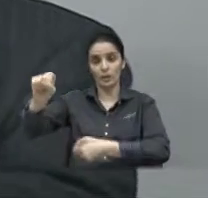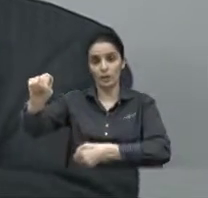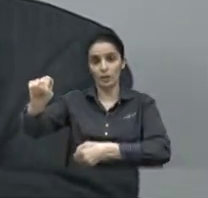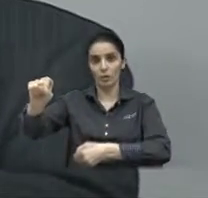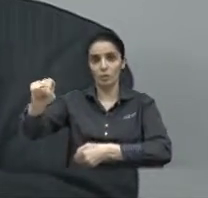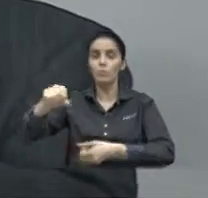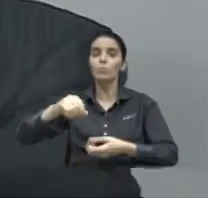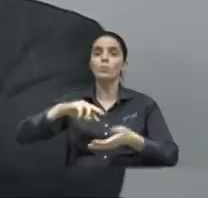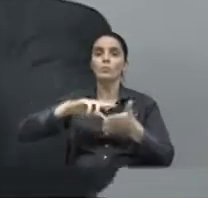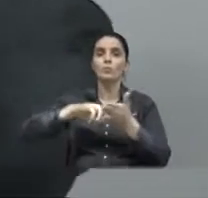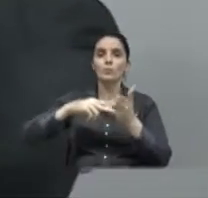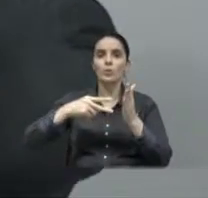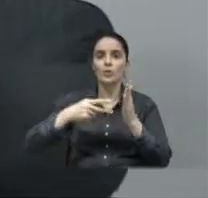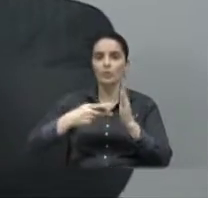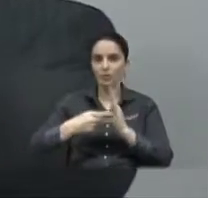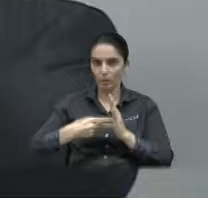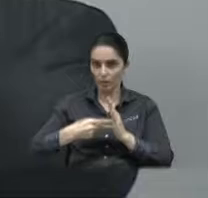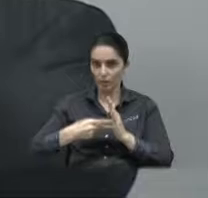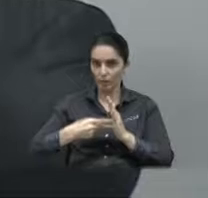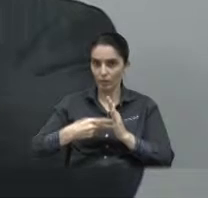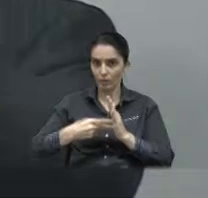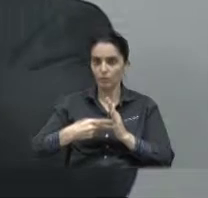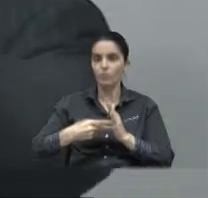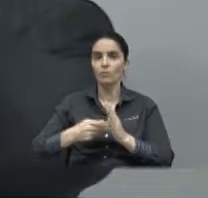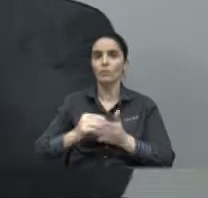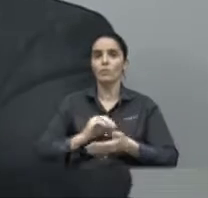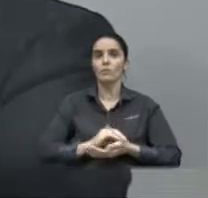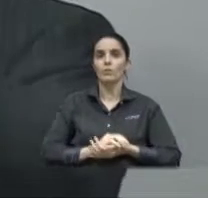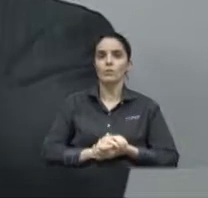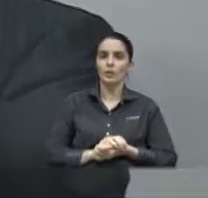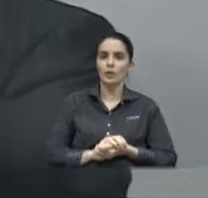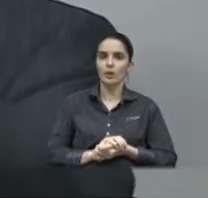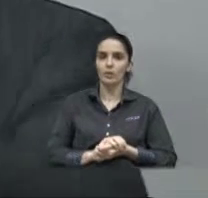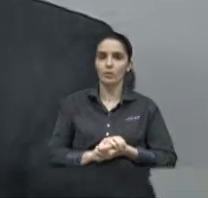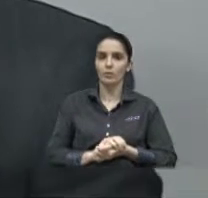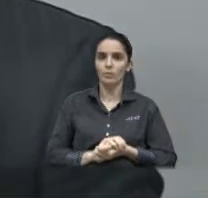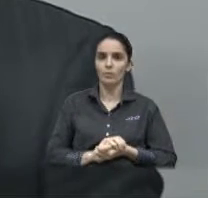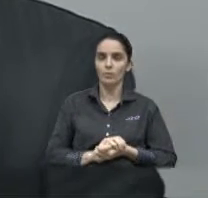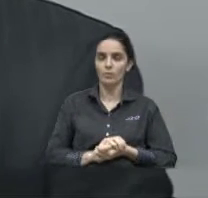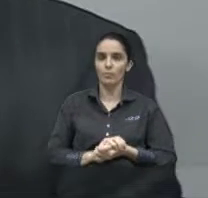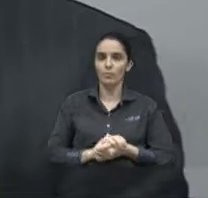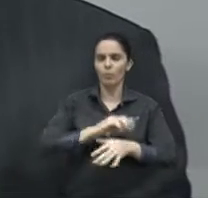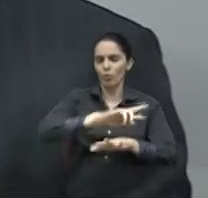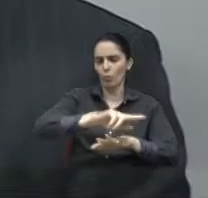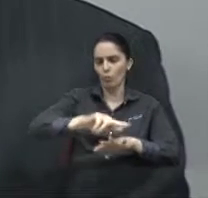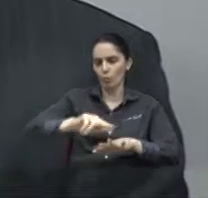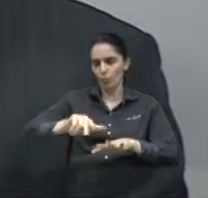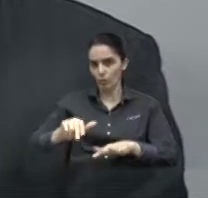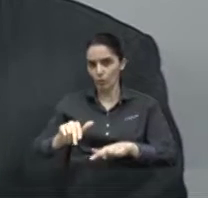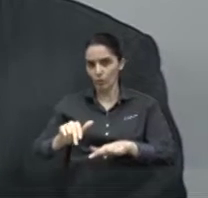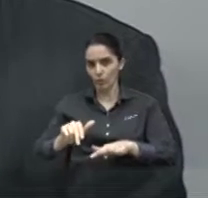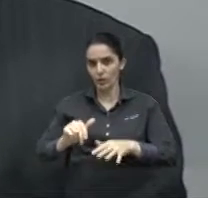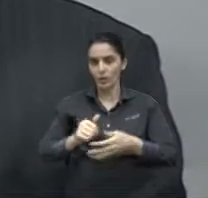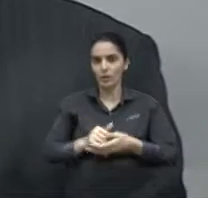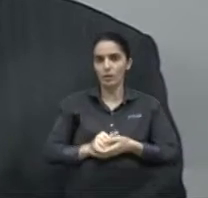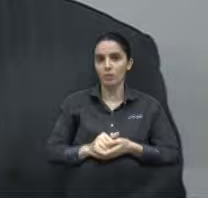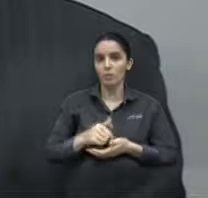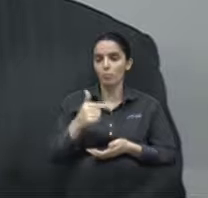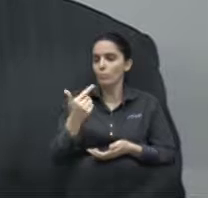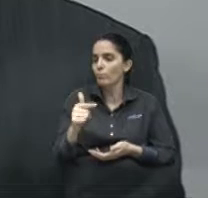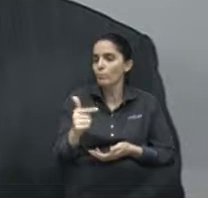pequeno reconhecimento que é muito maior daquilo que não tem valor, tenho certeza, no